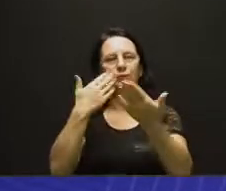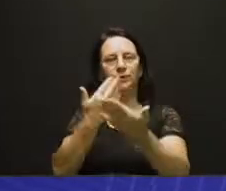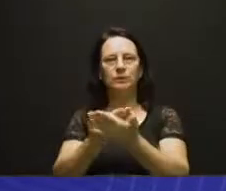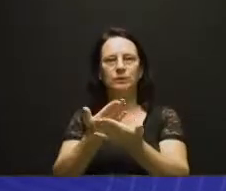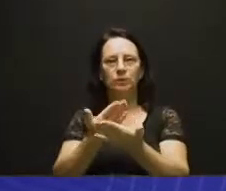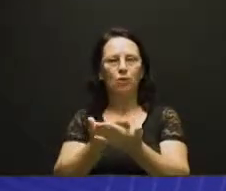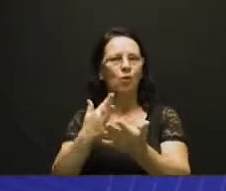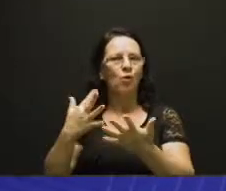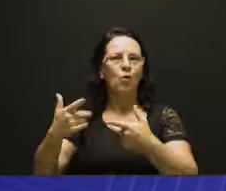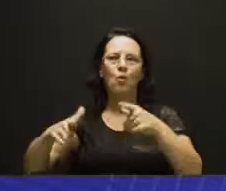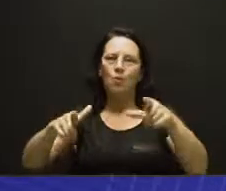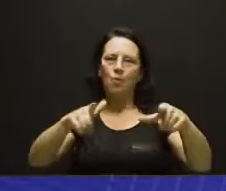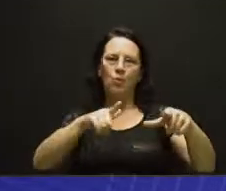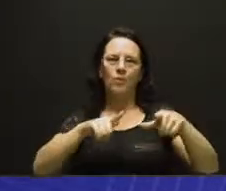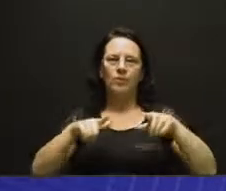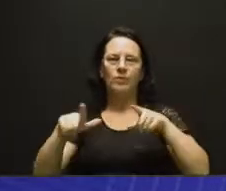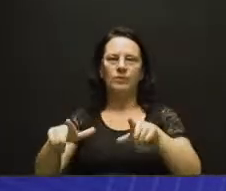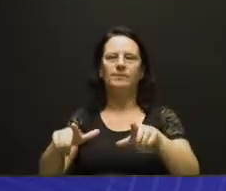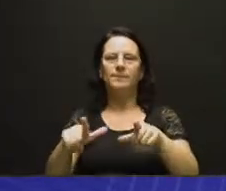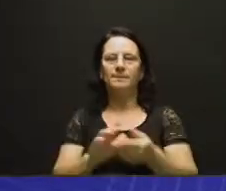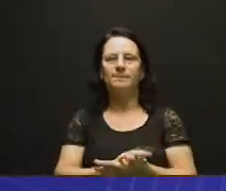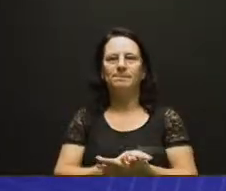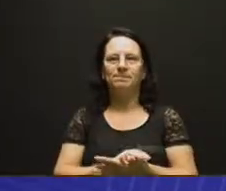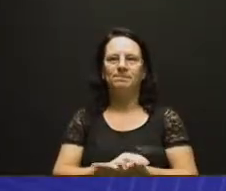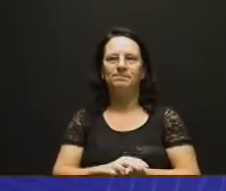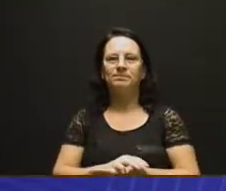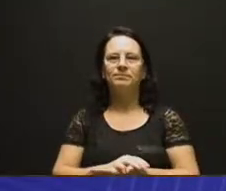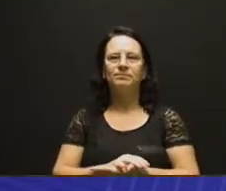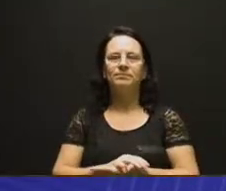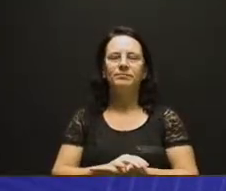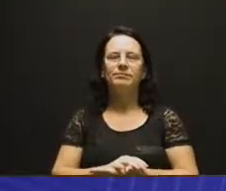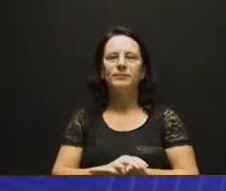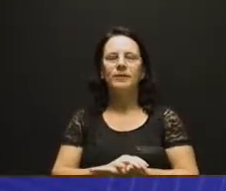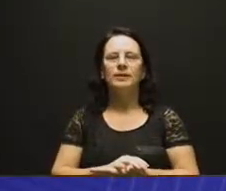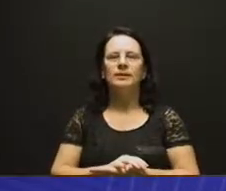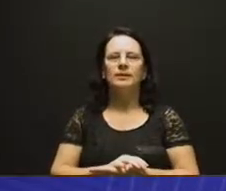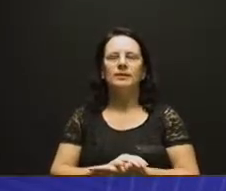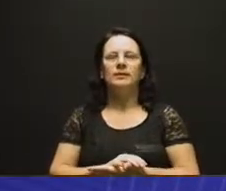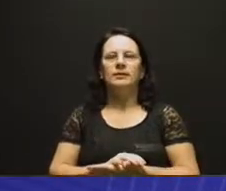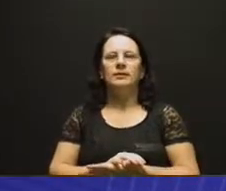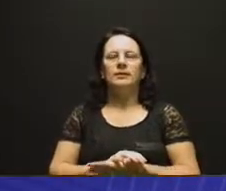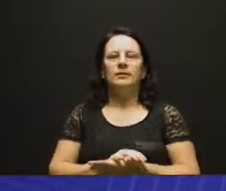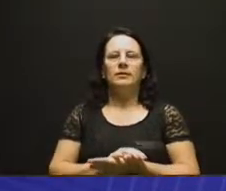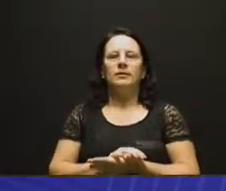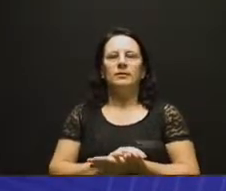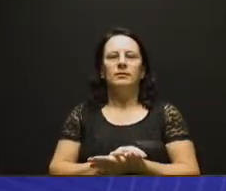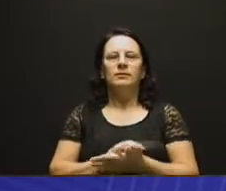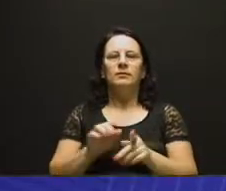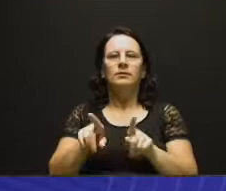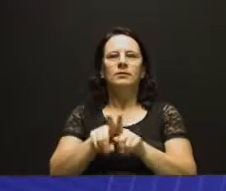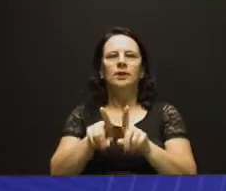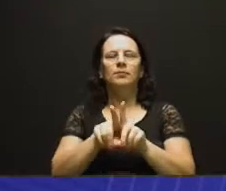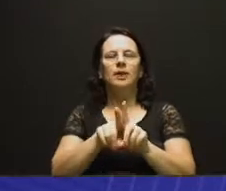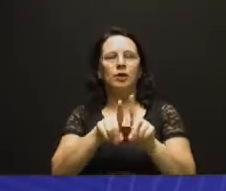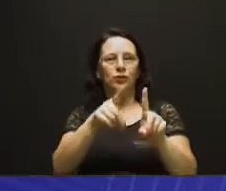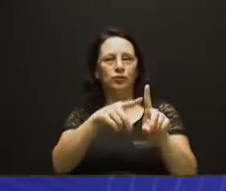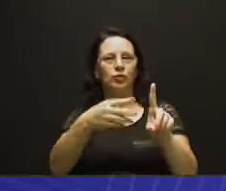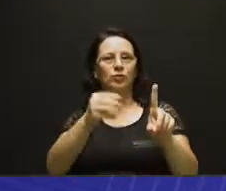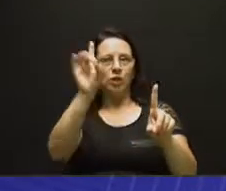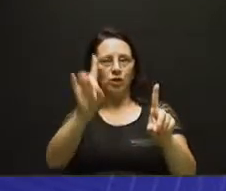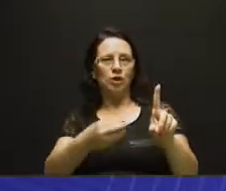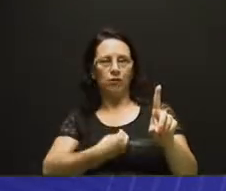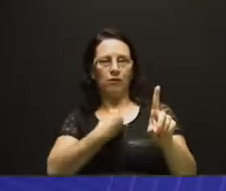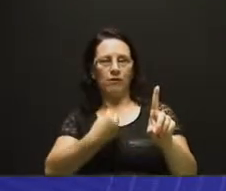em qualquer lugar em qualquer espaço promover o acesso irrestrito das pessoas com deficiência o direito à vida à saúde